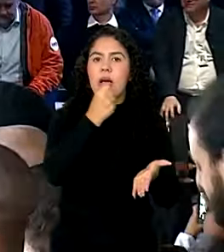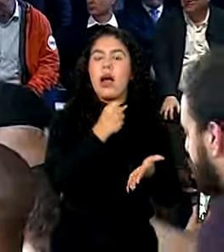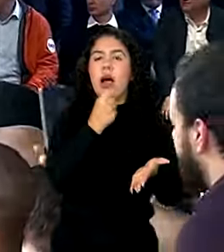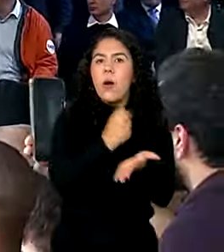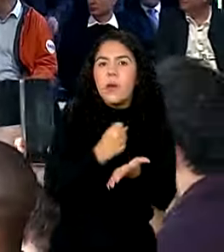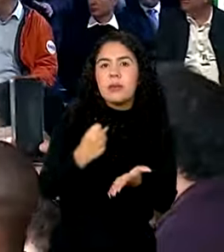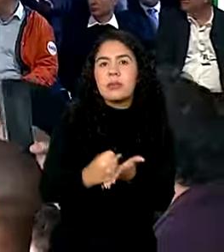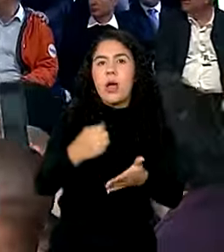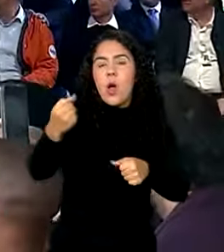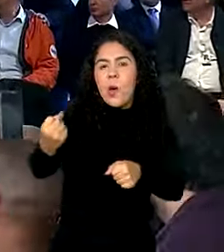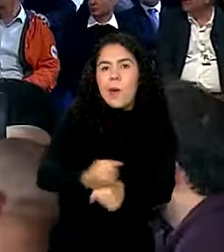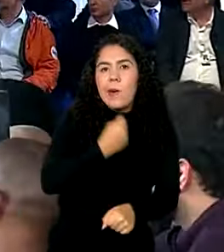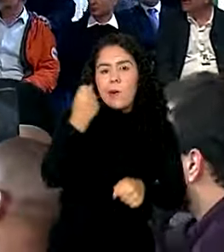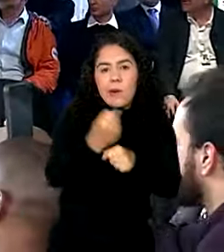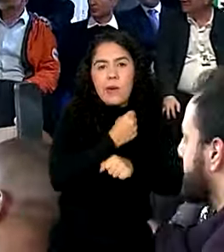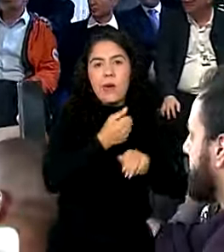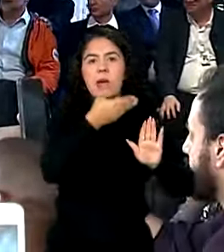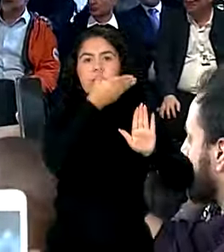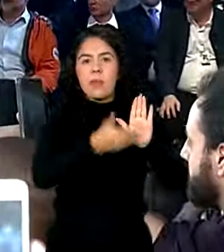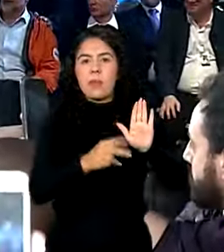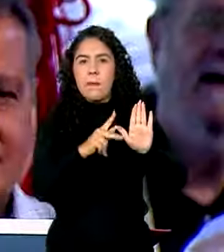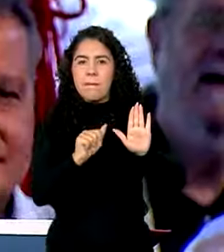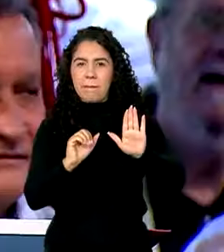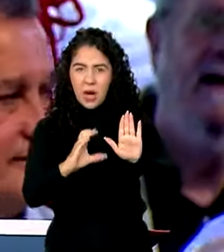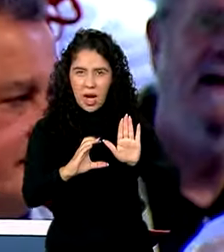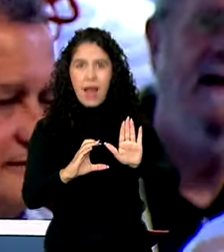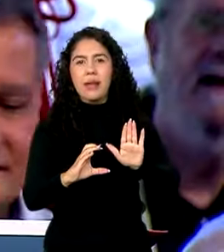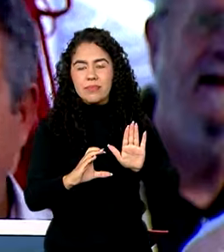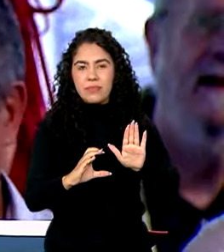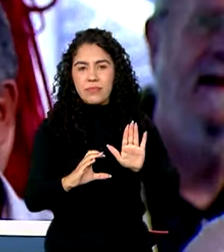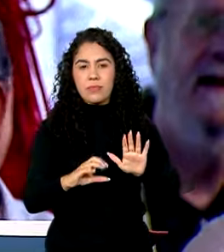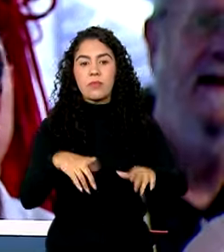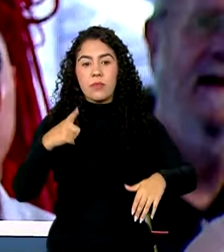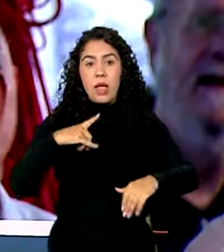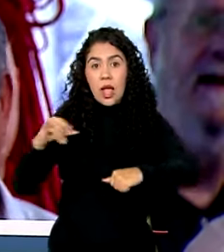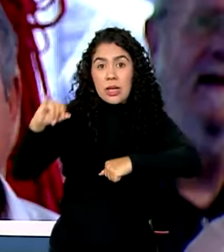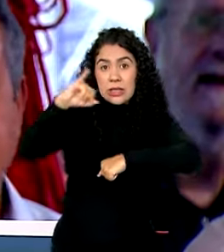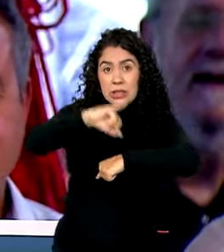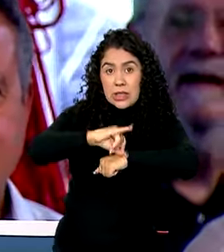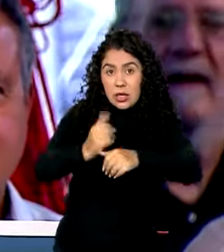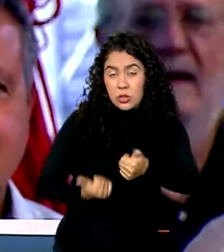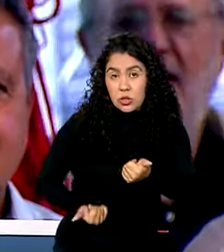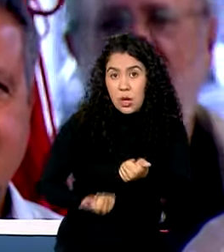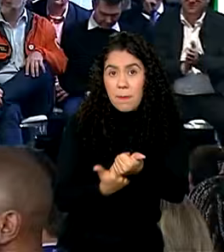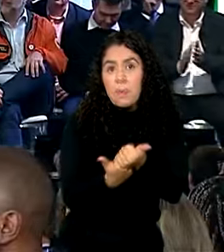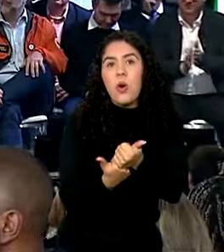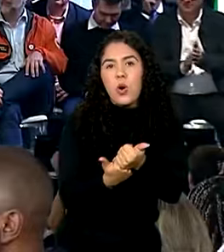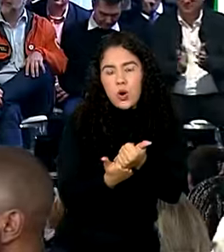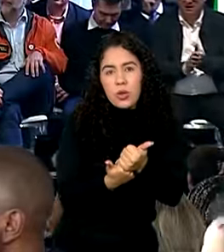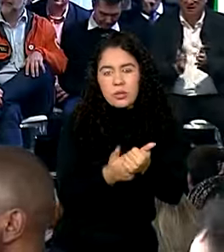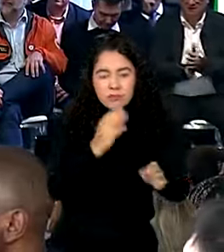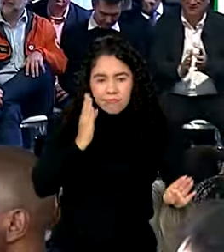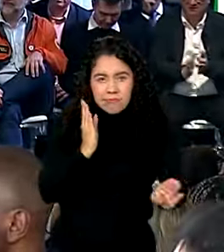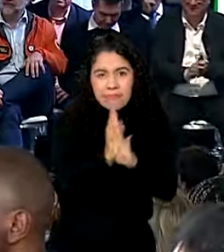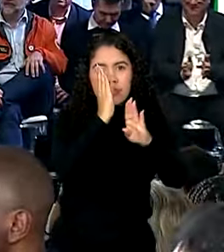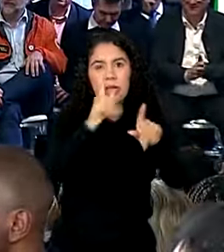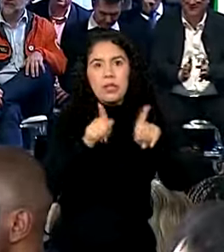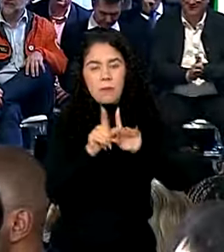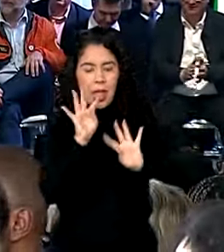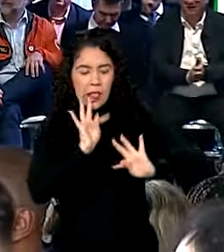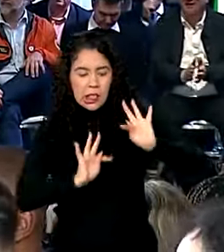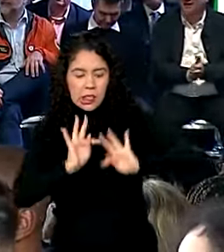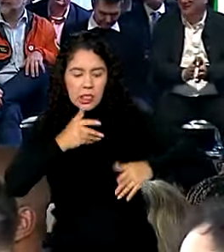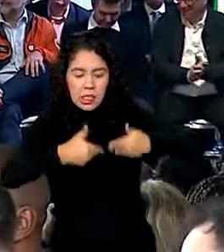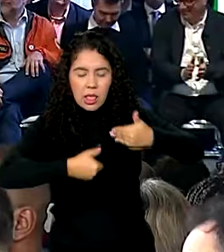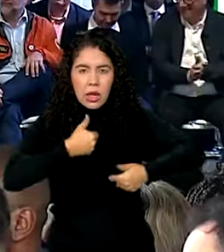do programa de aceleração do crescimento o PAC o Centro de Apoio ao diagnóstico e terapia e o Centro de Atendimento